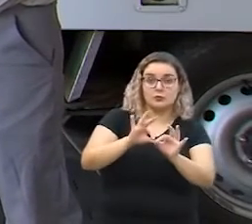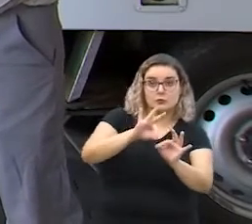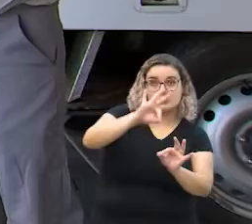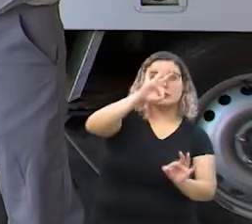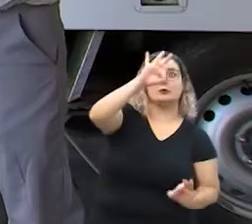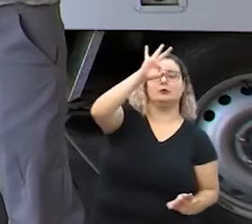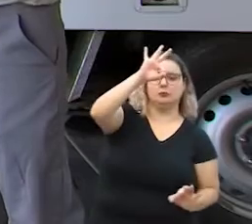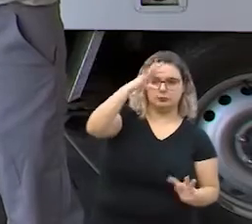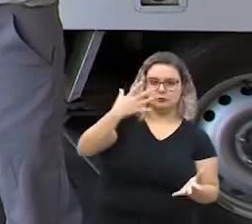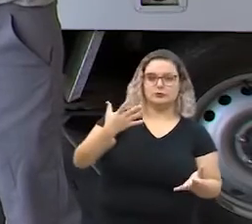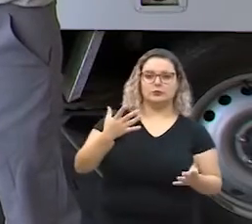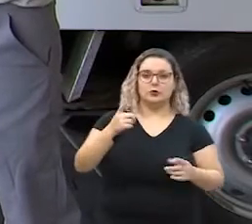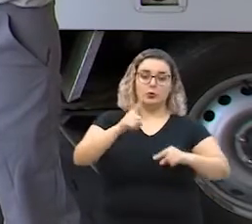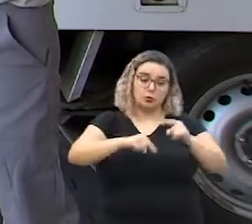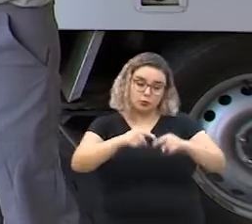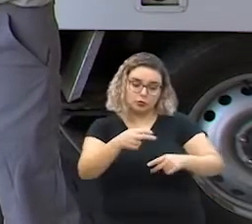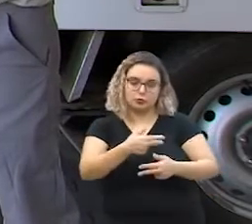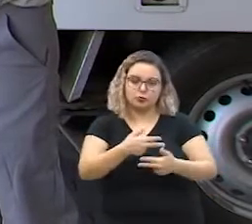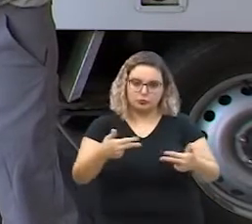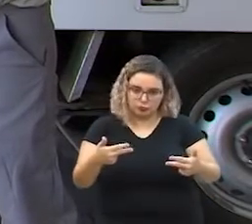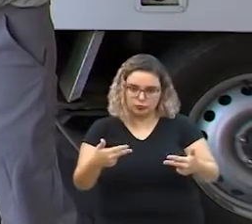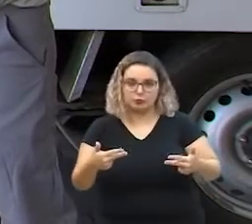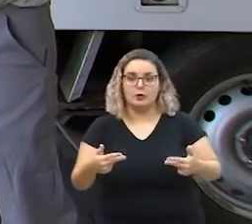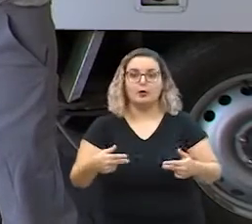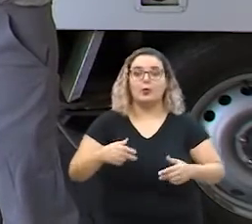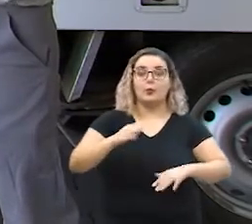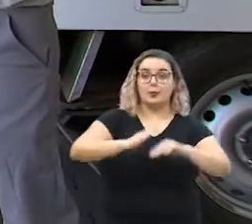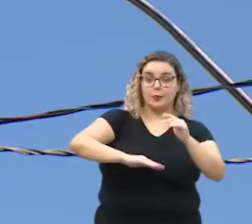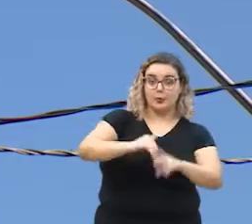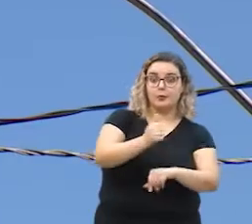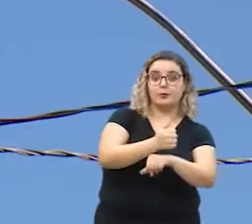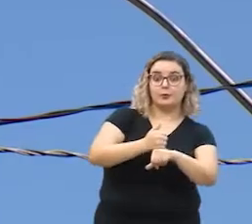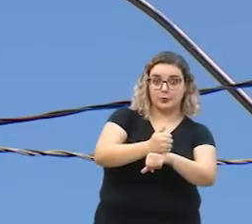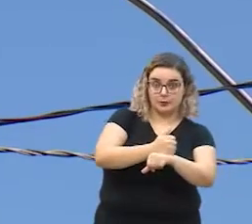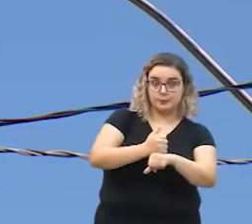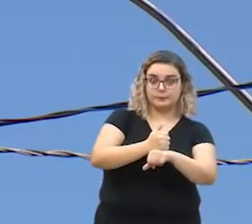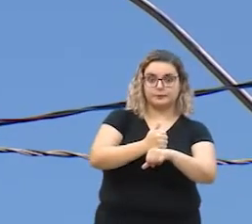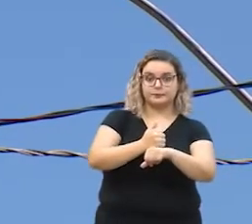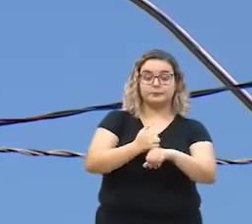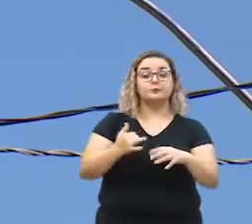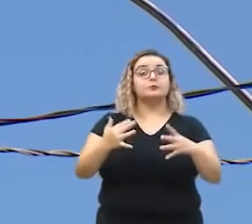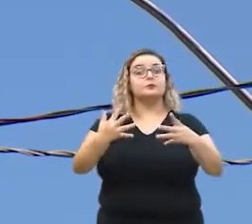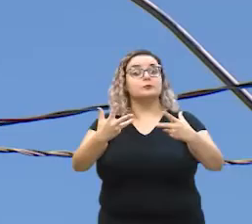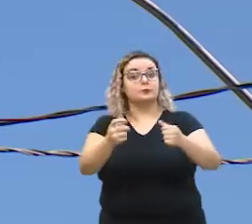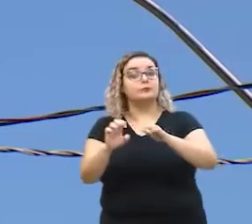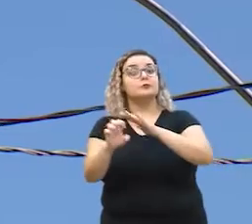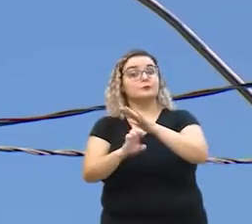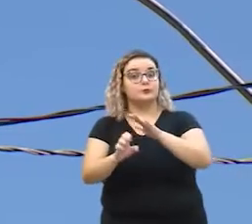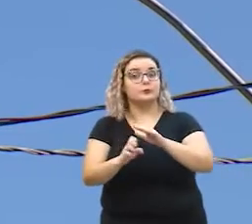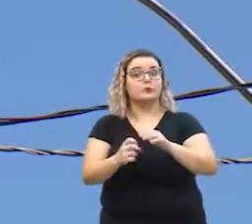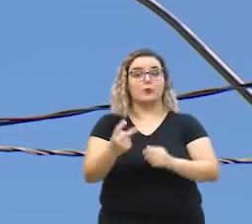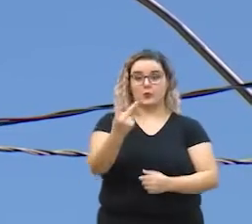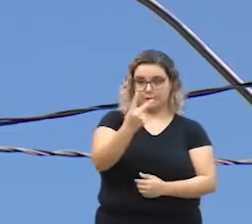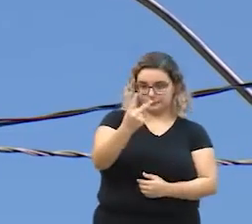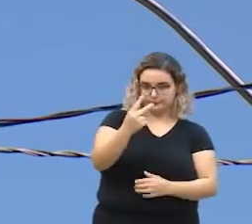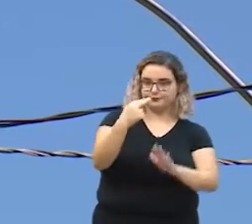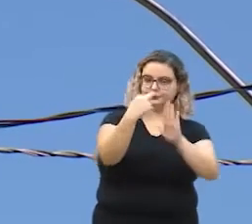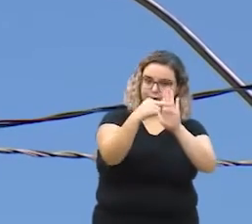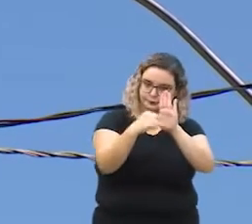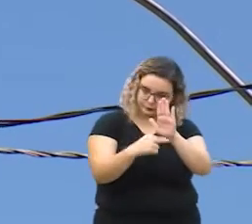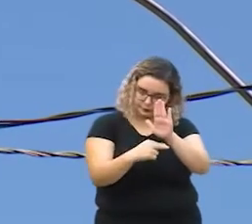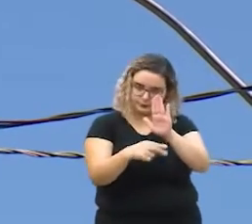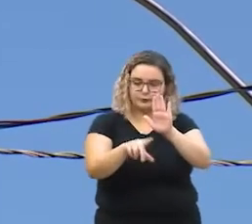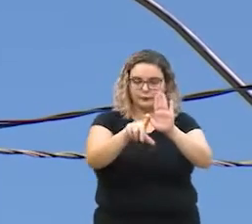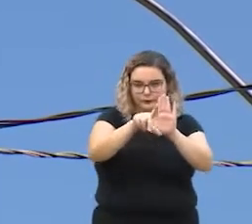né? Os equipamentos necessários para essa profissão, a companhia ela trabalha toda em cima dessas 2 normas. E